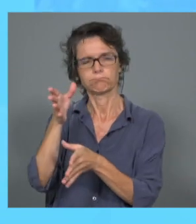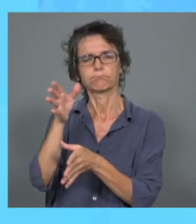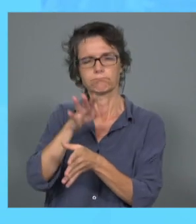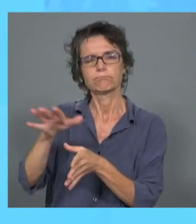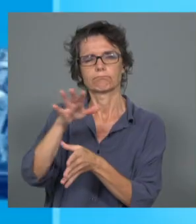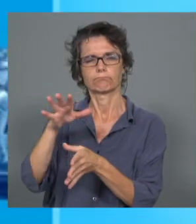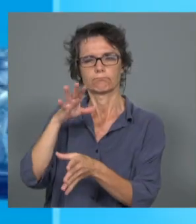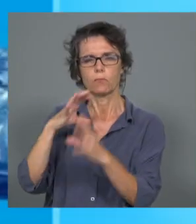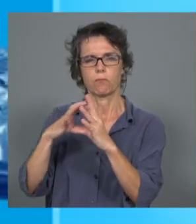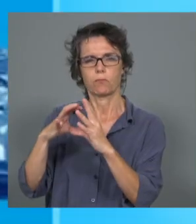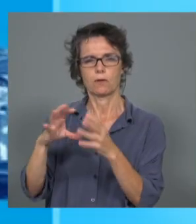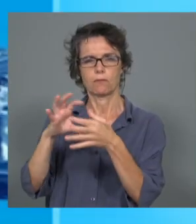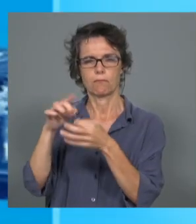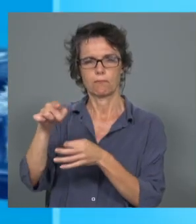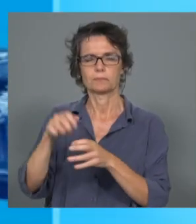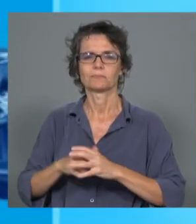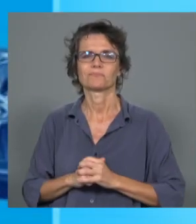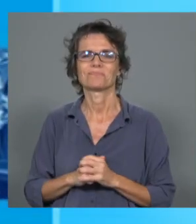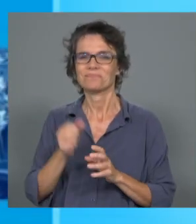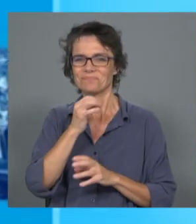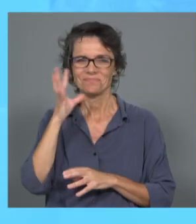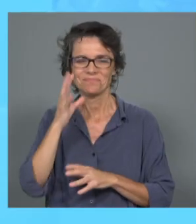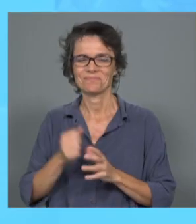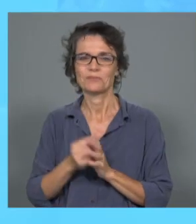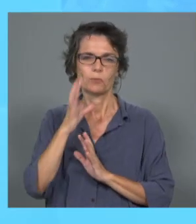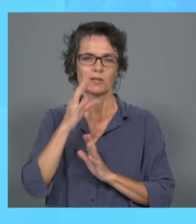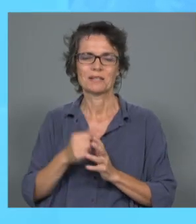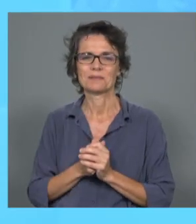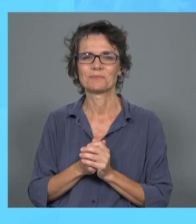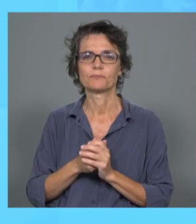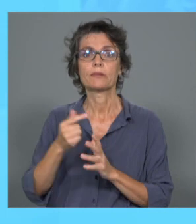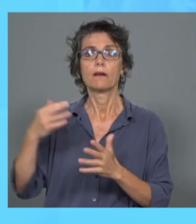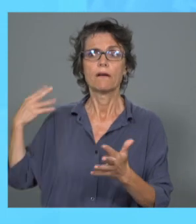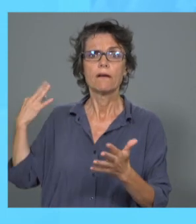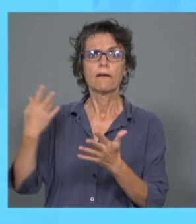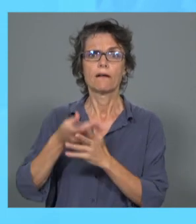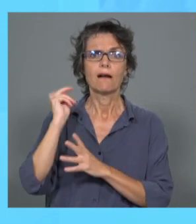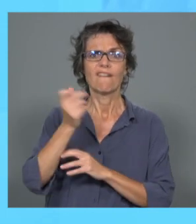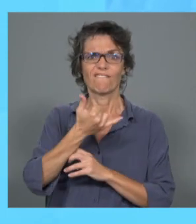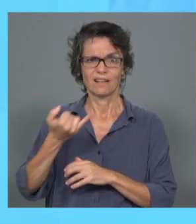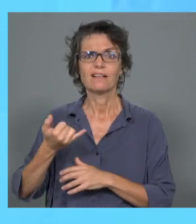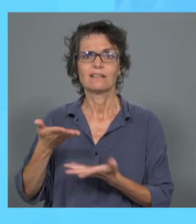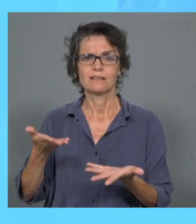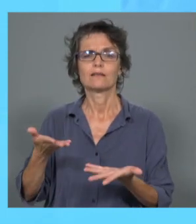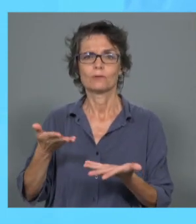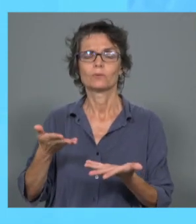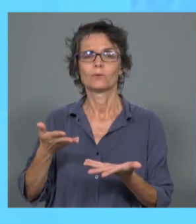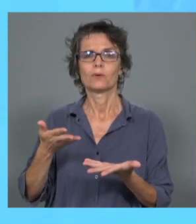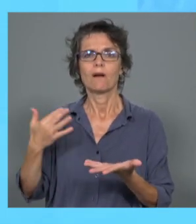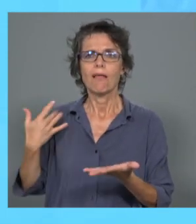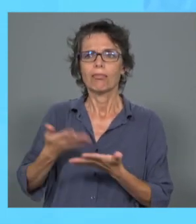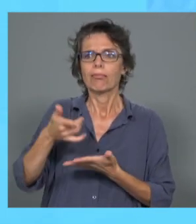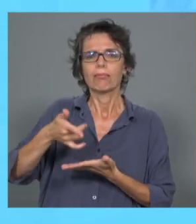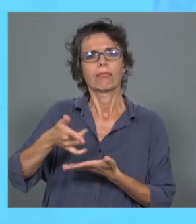obrigado por estar aqui entre nós. 25 anos deste espaço, até hoje uma